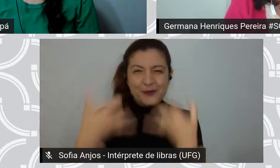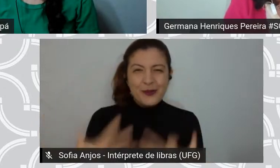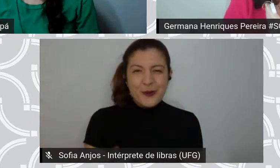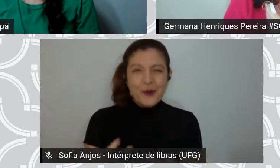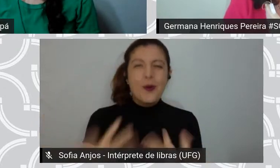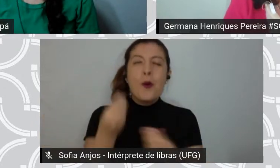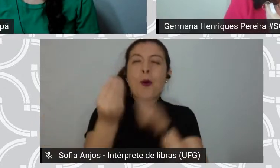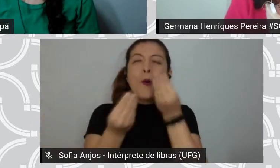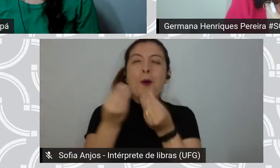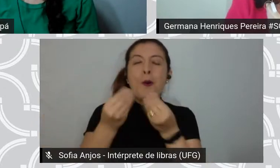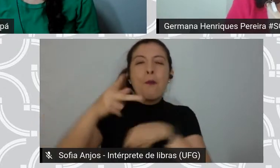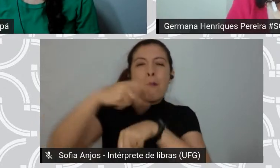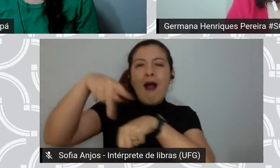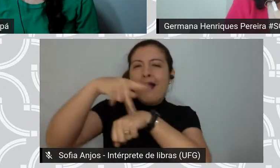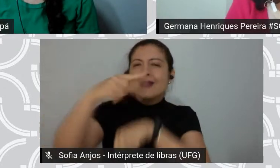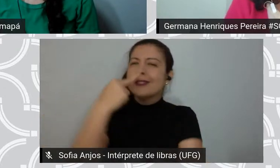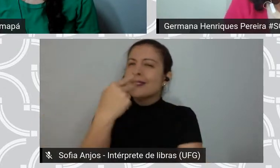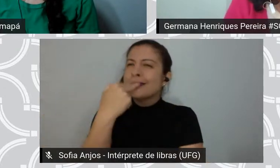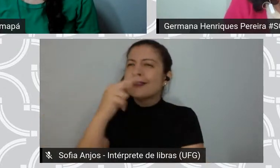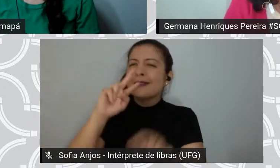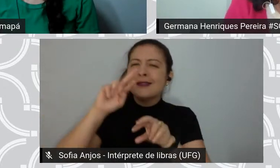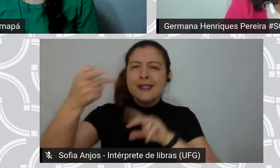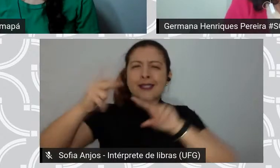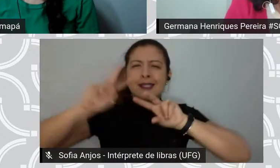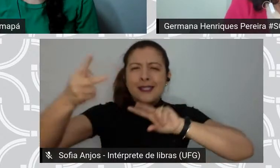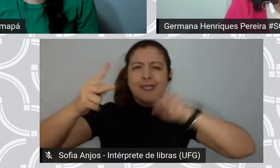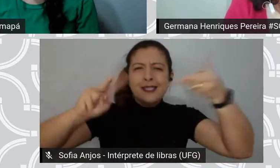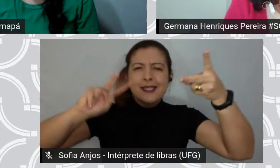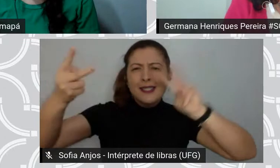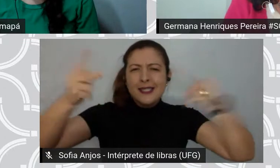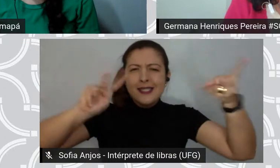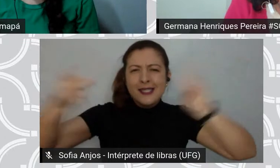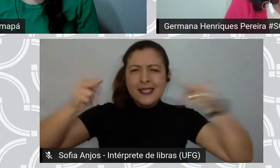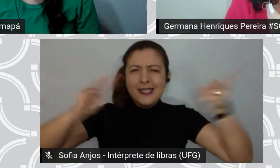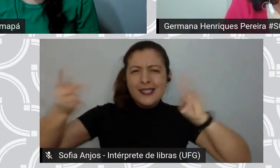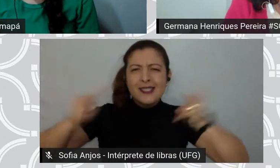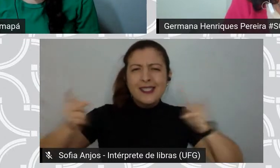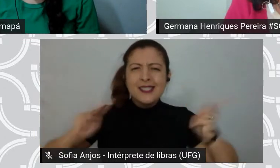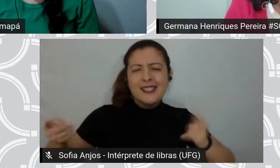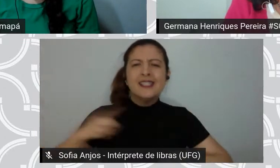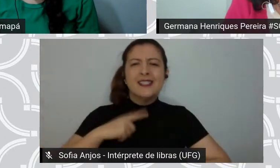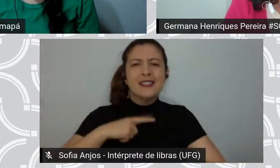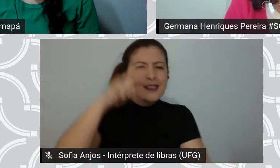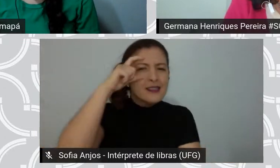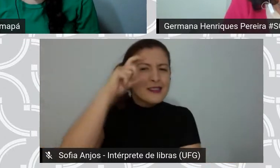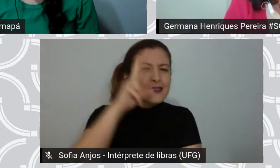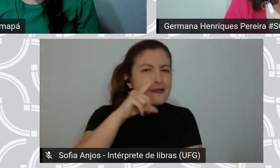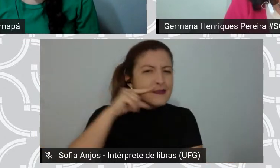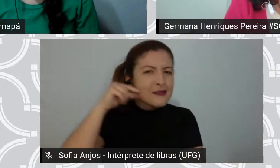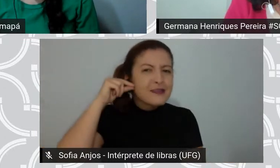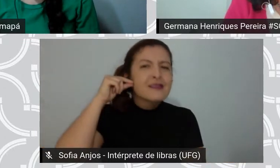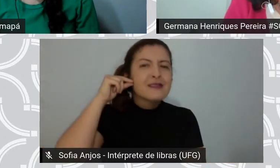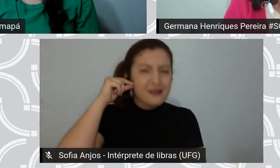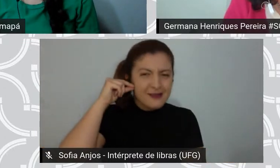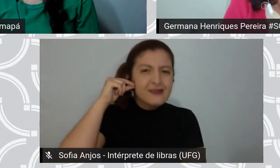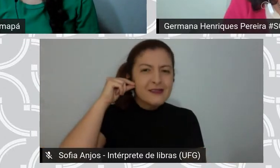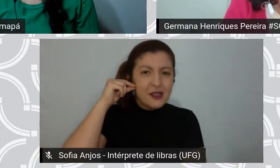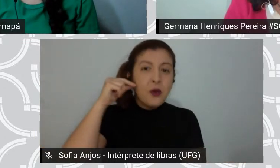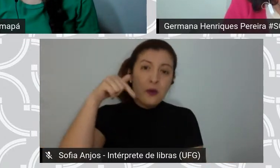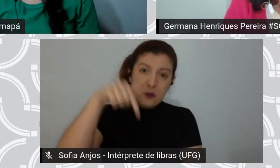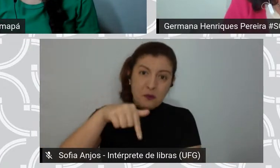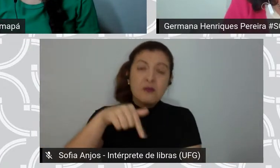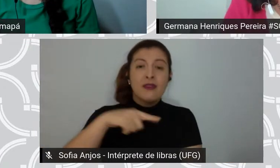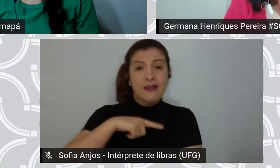por vários colegas. Né? Então, a literatura, na verdade, ela se universaliza por meio da tradução e, ao